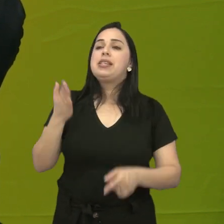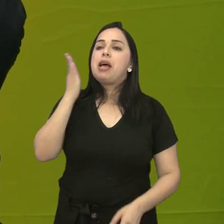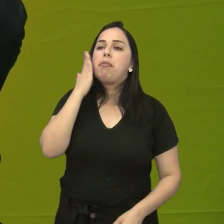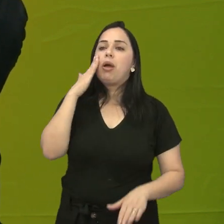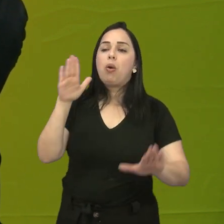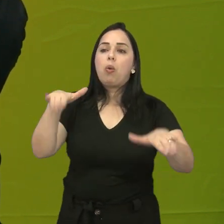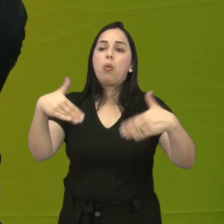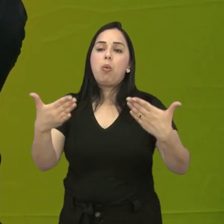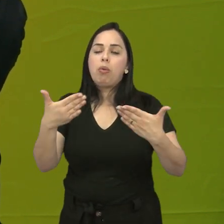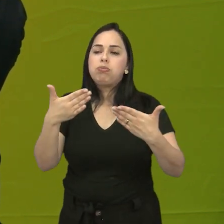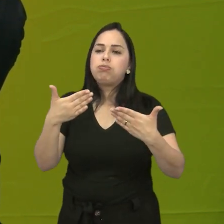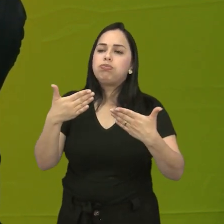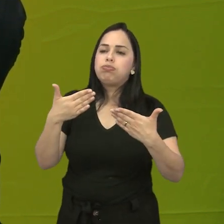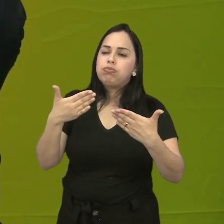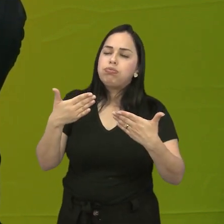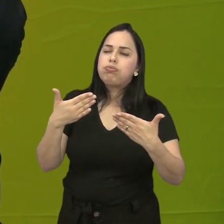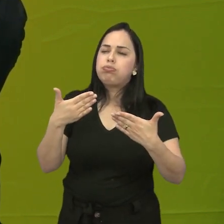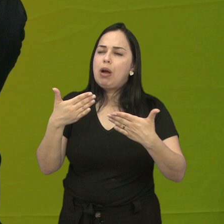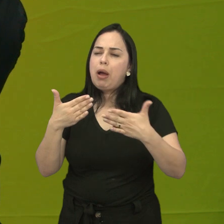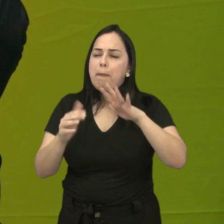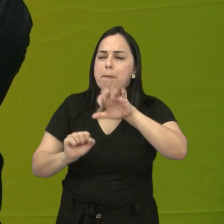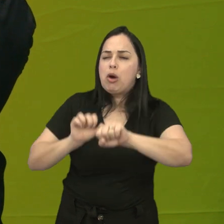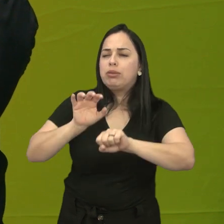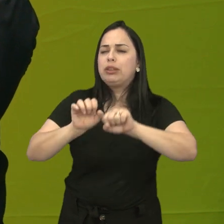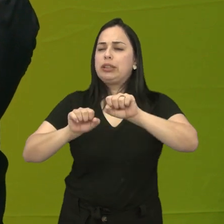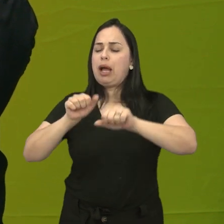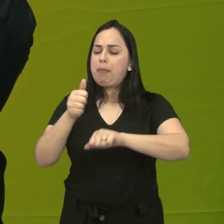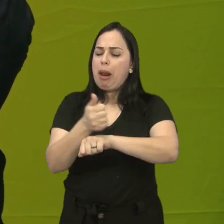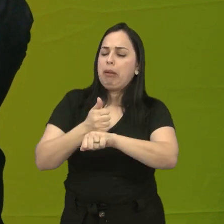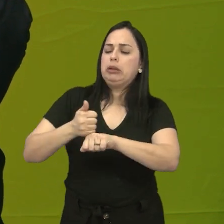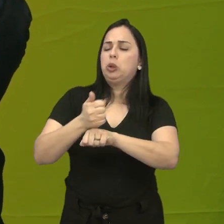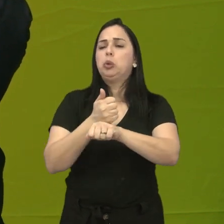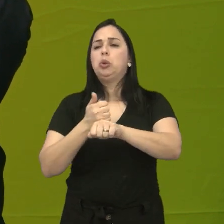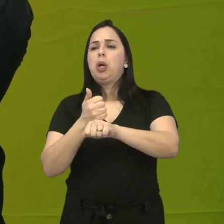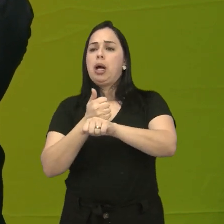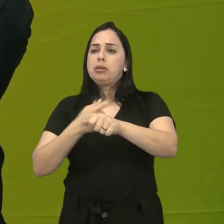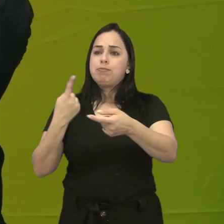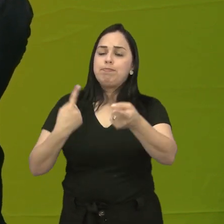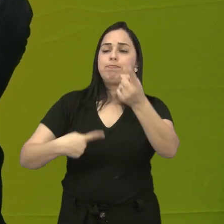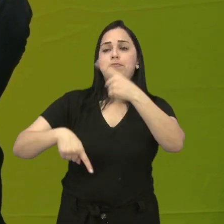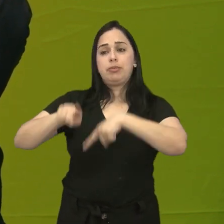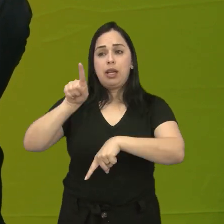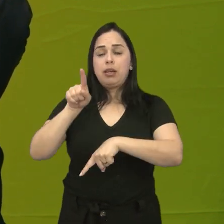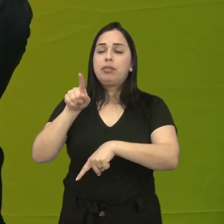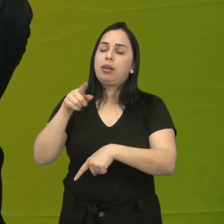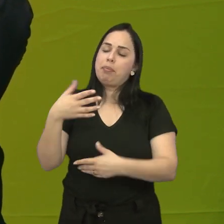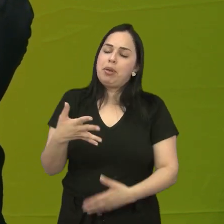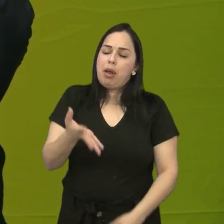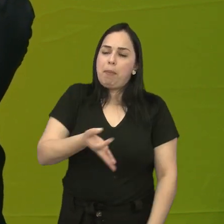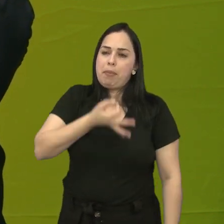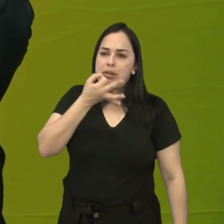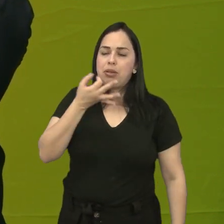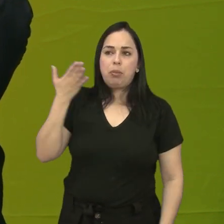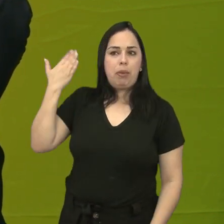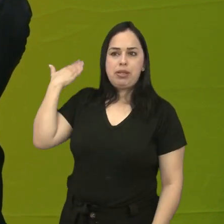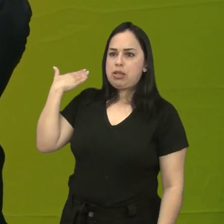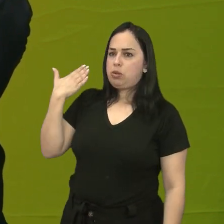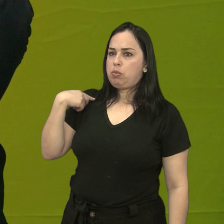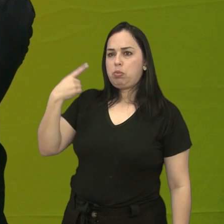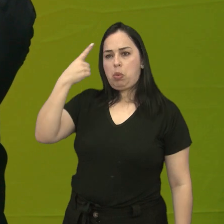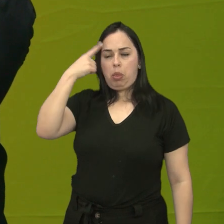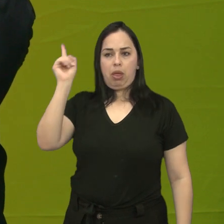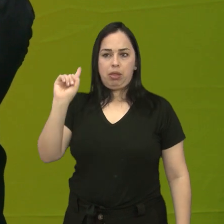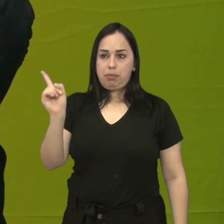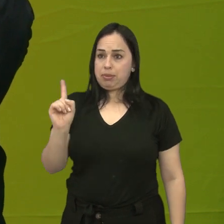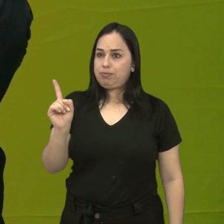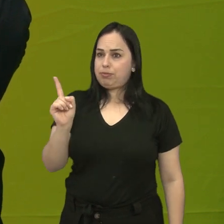quais caminhos seguir para o que eu preciso buscar pra mim, pra minha evolução. Então, eu acho, assim, no começo eu não